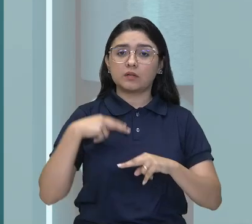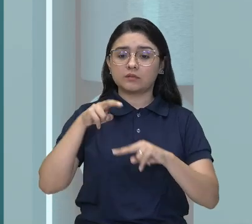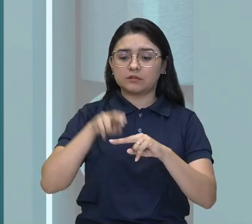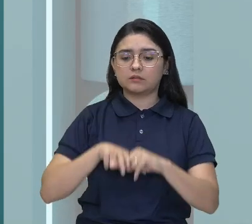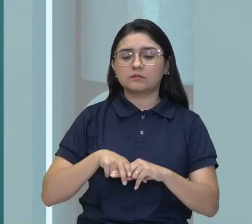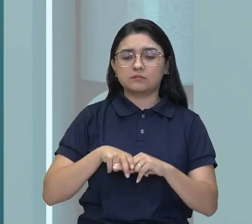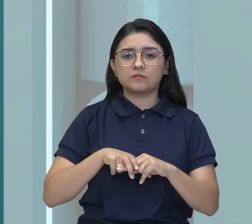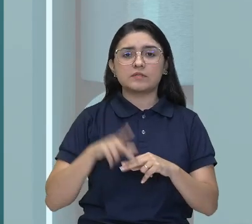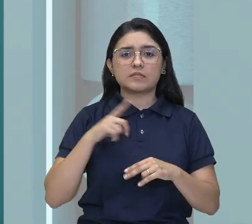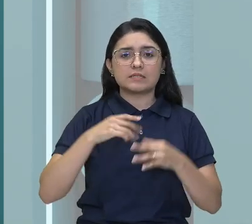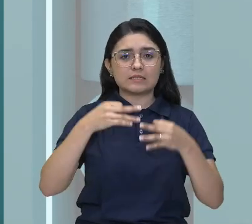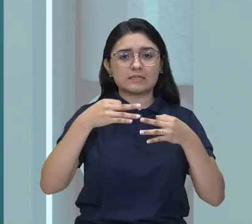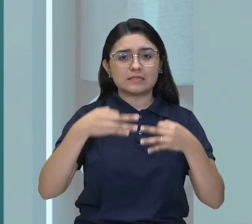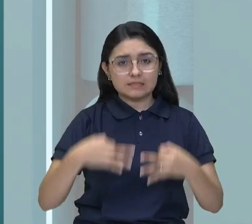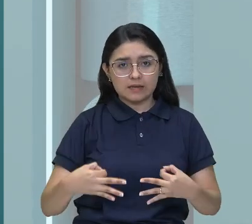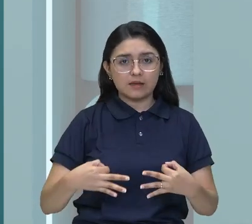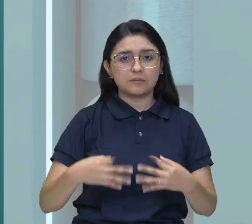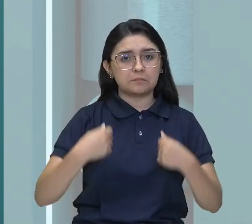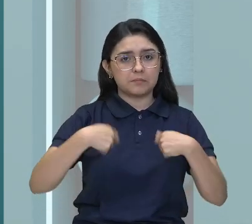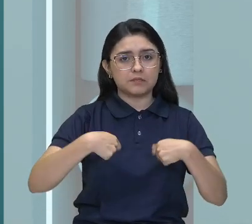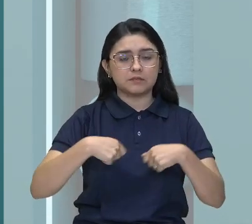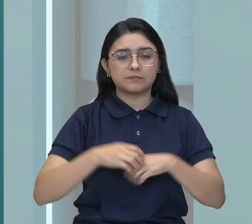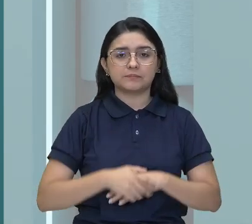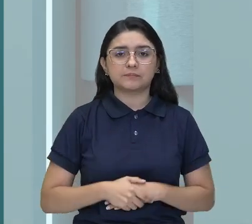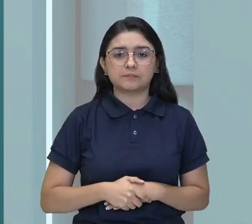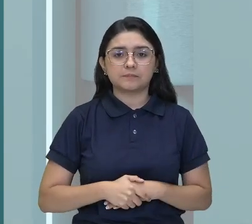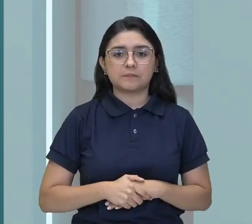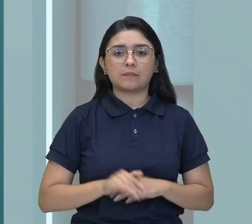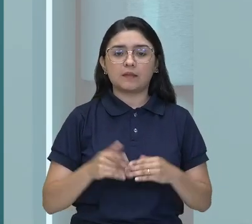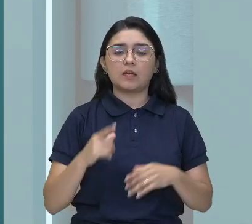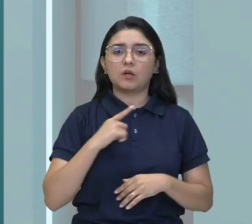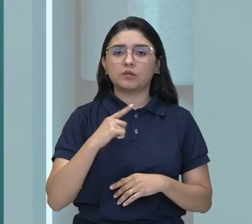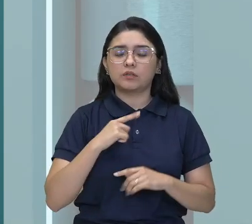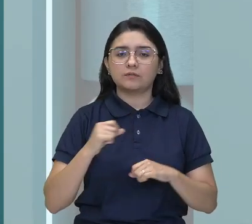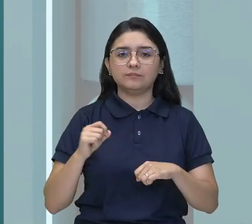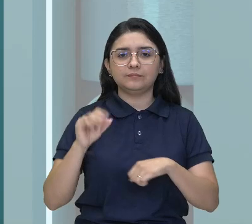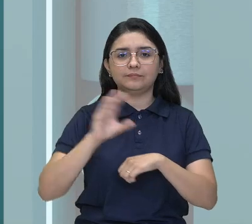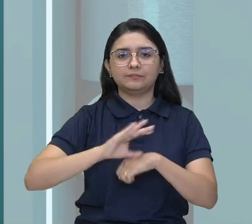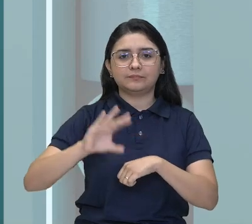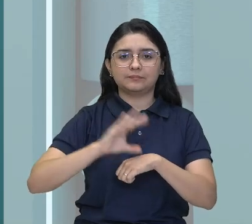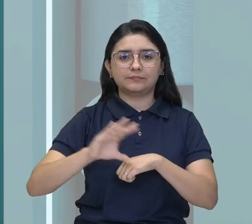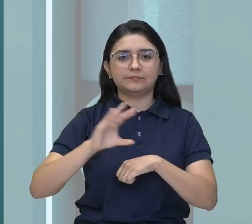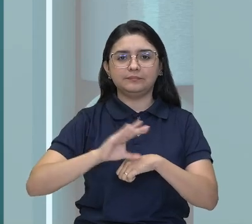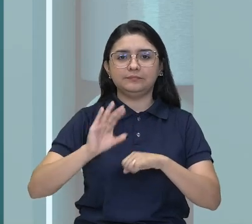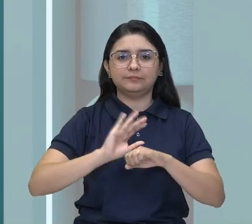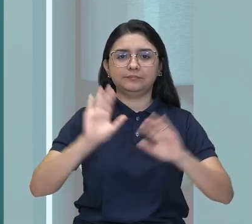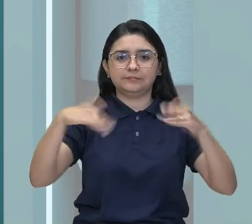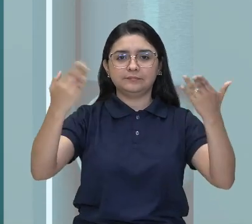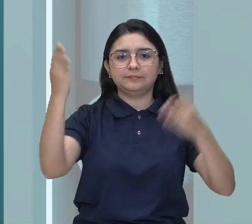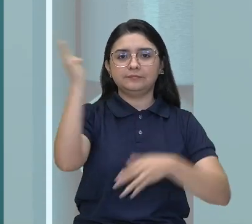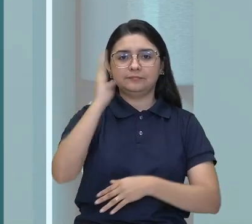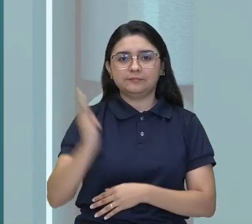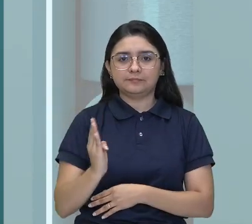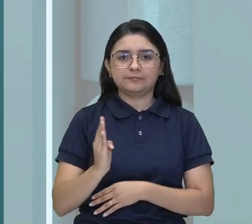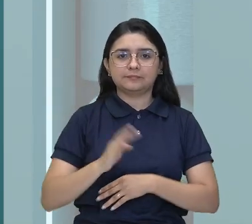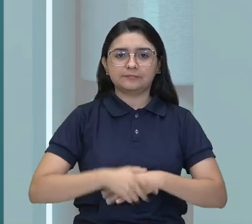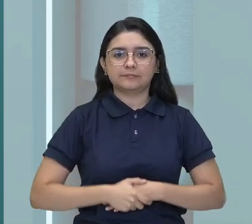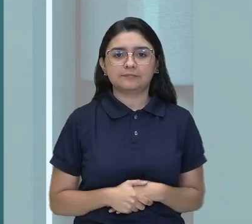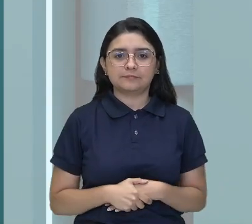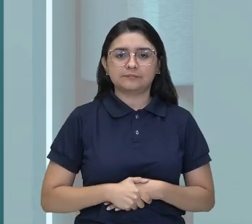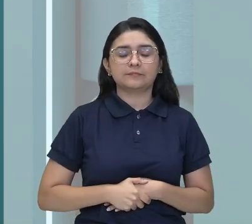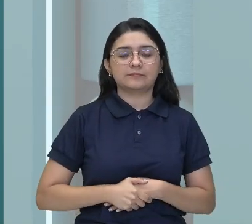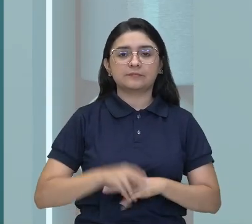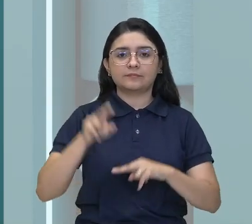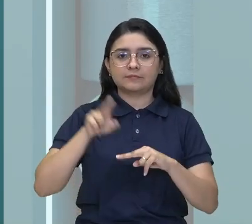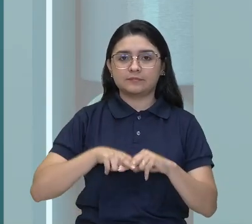te acomodar perfeito. Né? Eu fiz um curso fora do Brasil e lá, fazer isso na sala